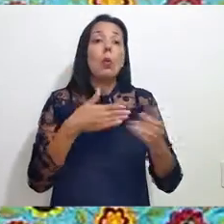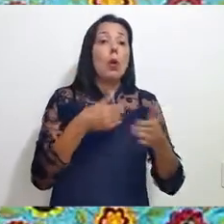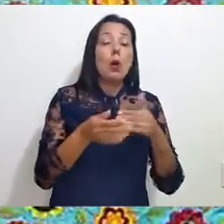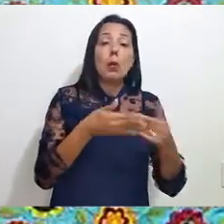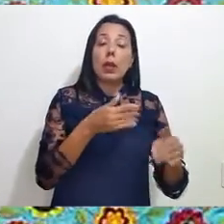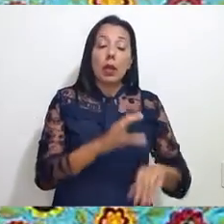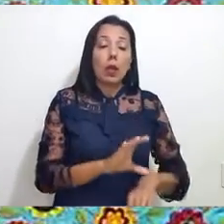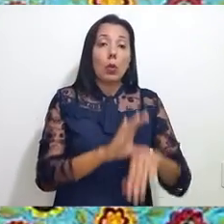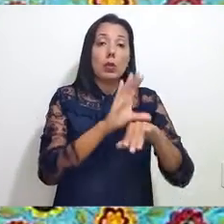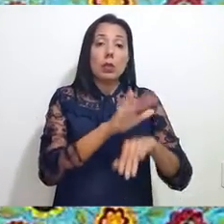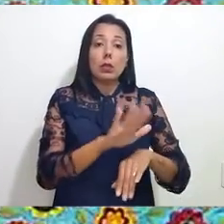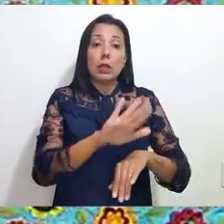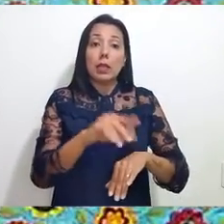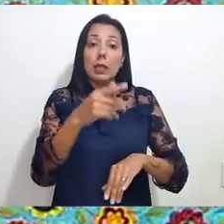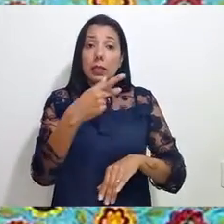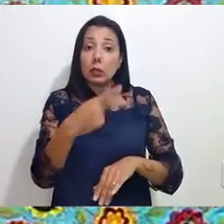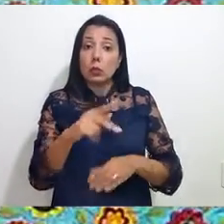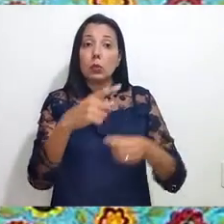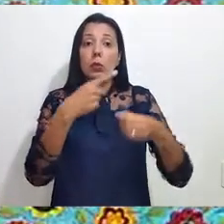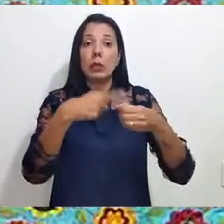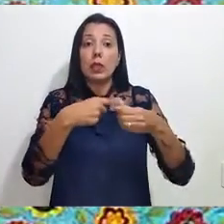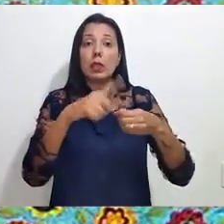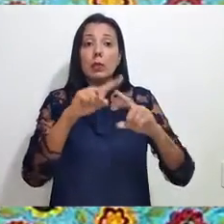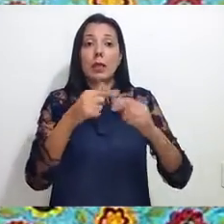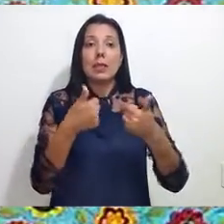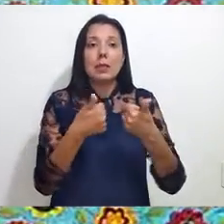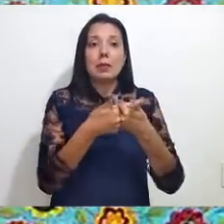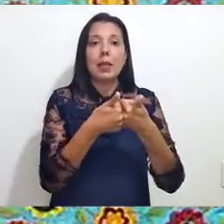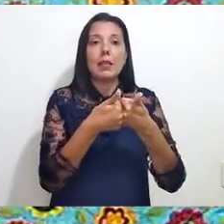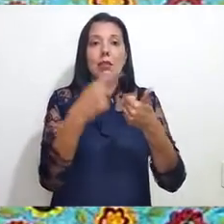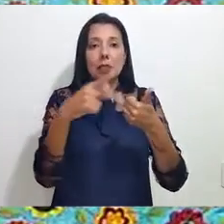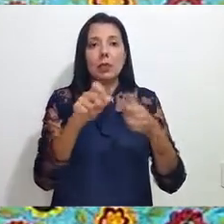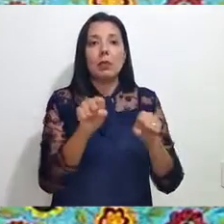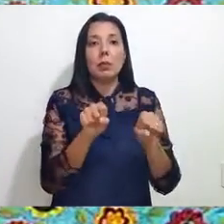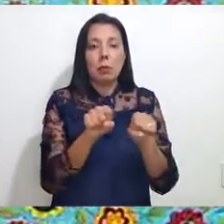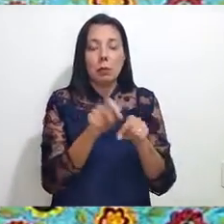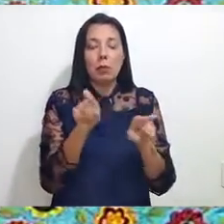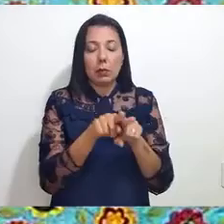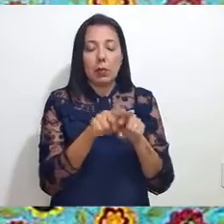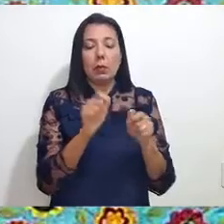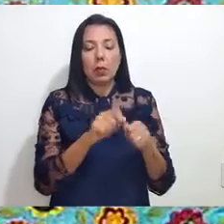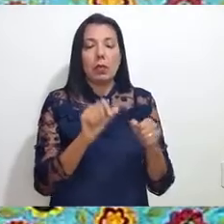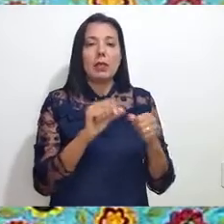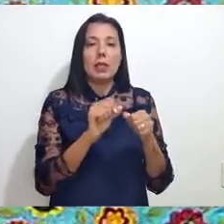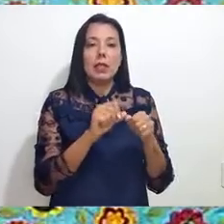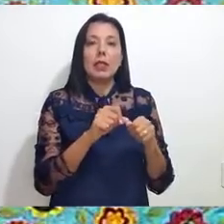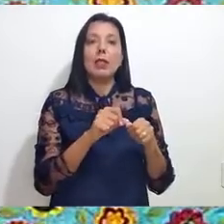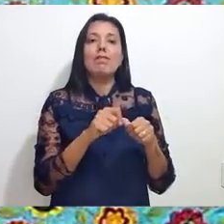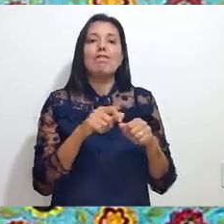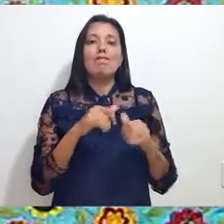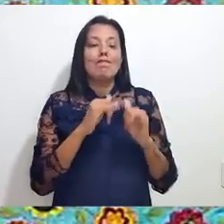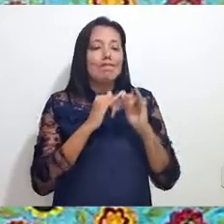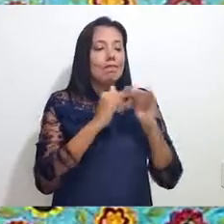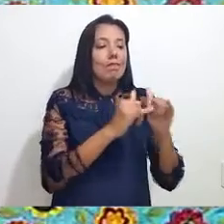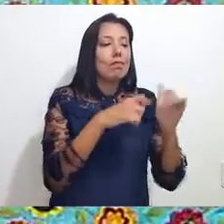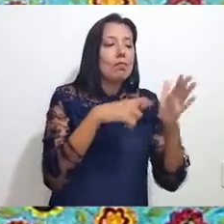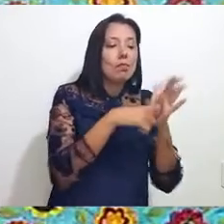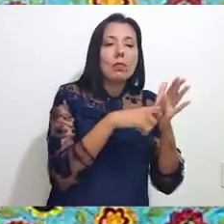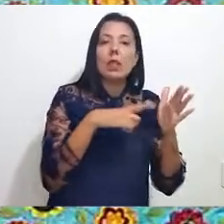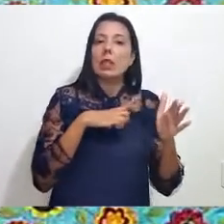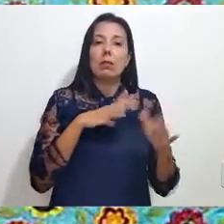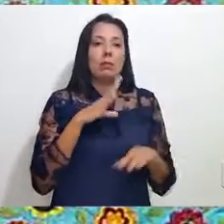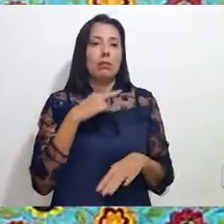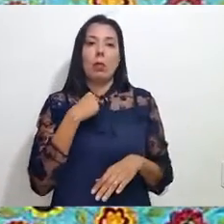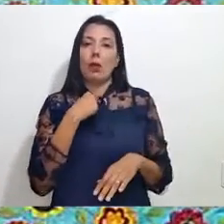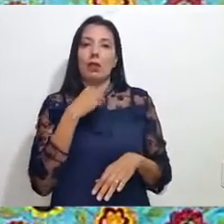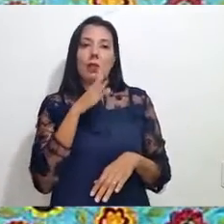tem muita chance de adulto violentador, né, um adulto agressor, porque ela tende a